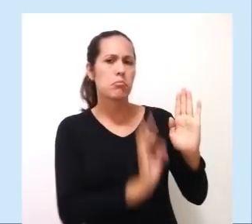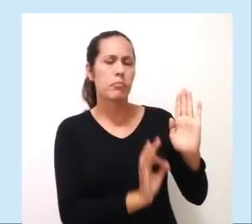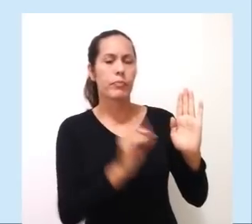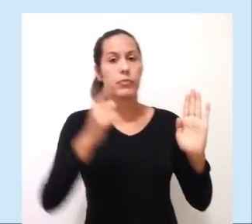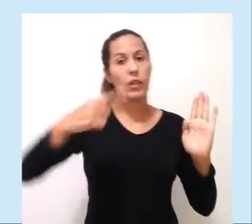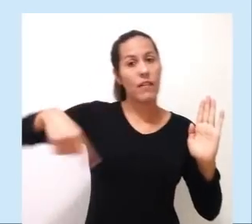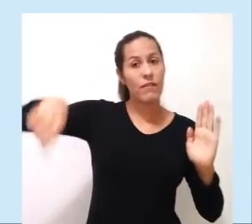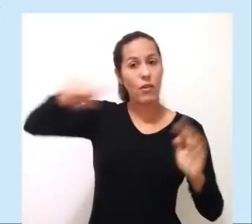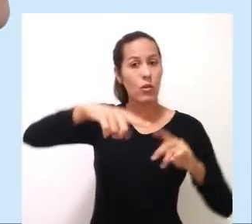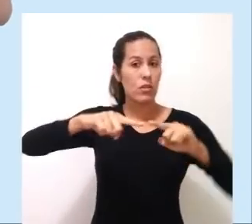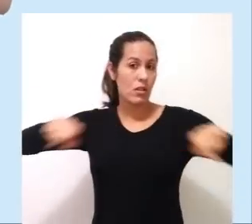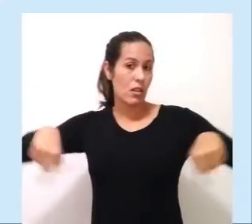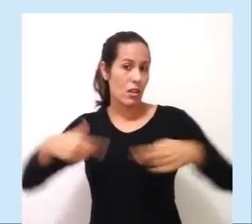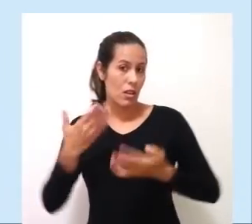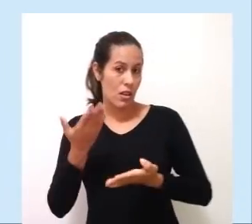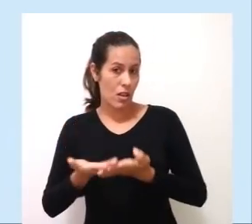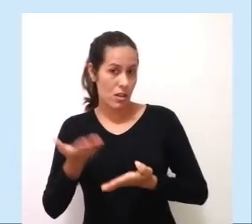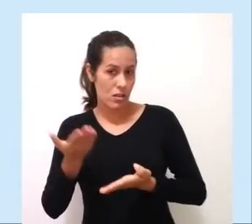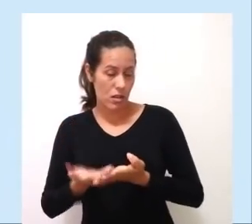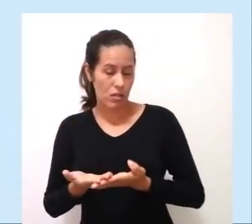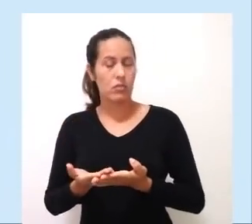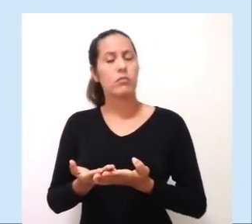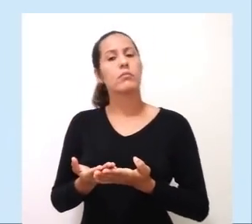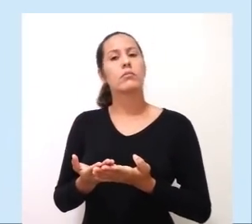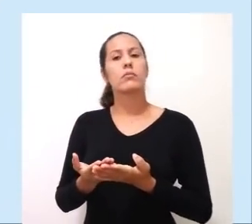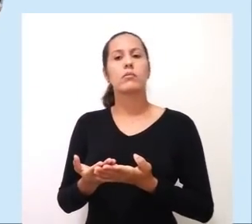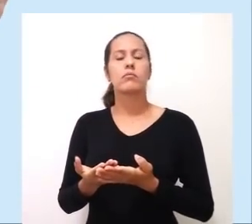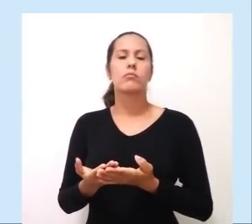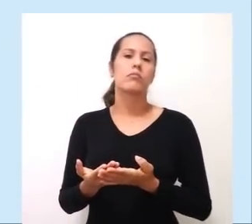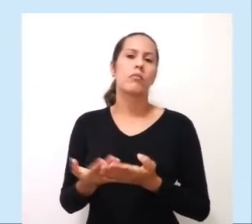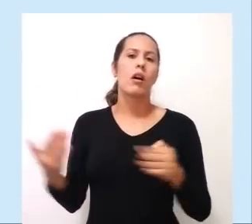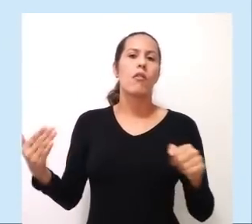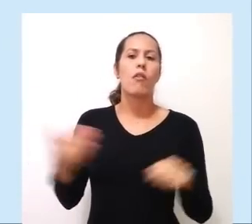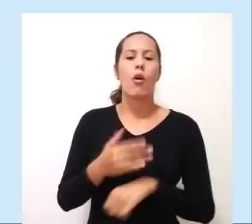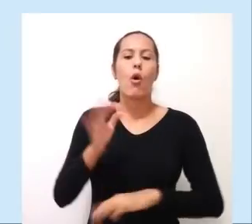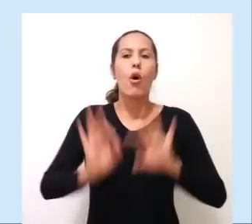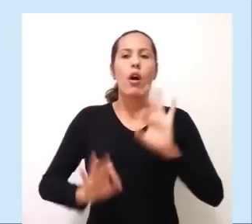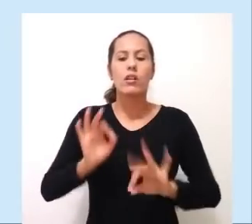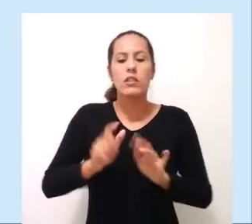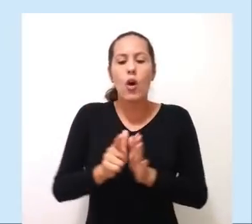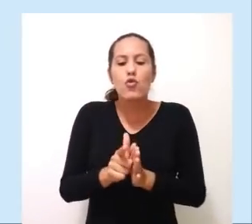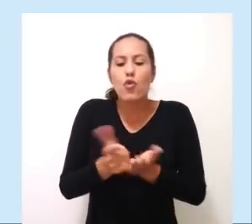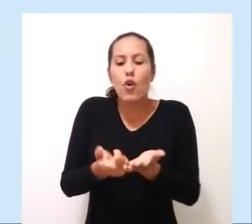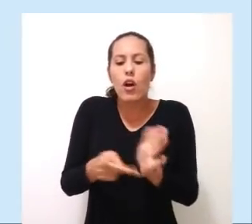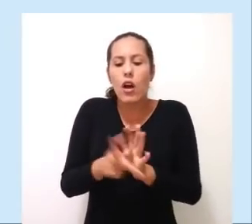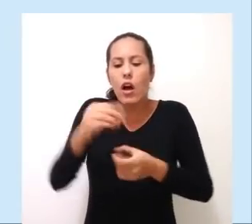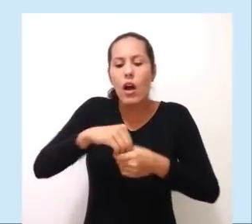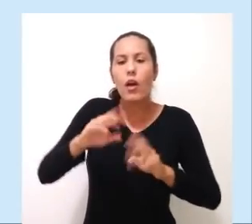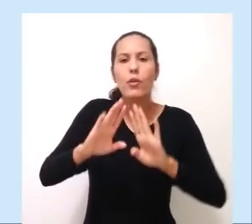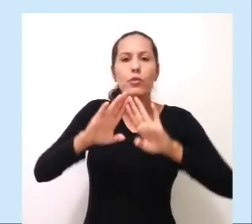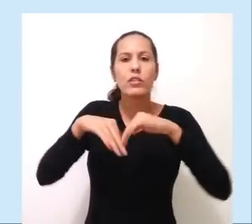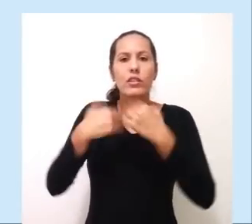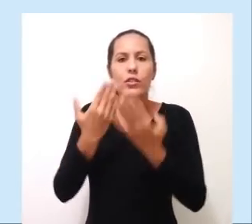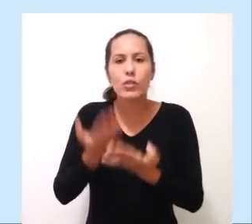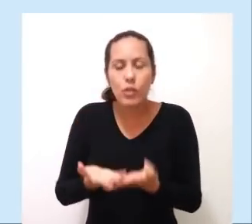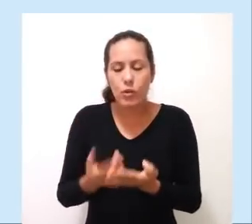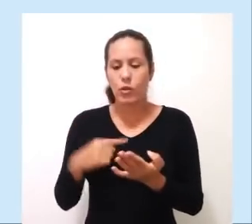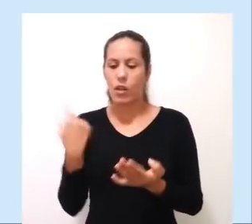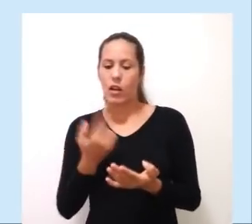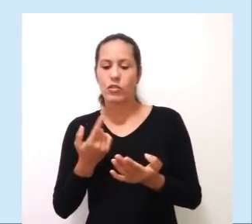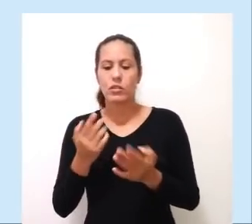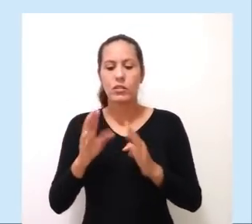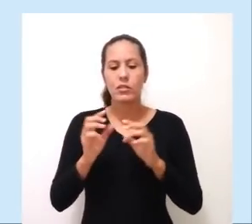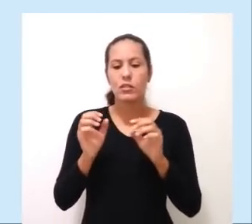Então, quando vocês, em sala de aula, na escola, forem organizar um jornalzinho da escola, como